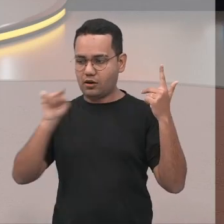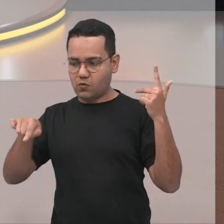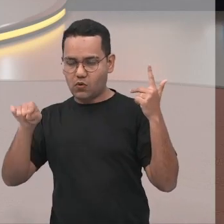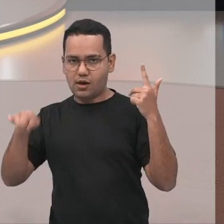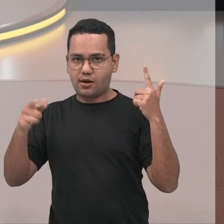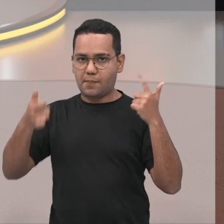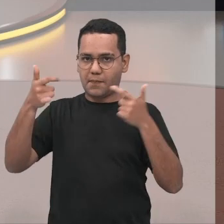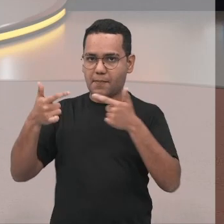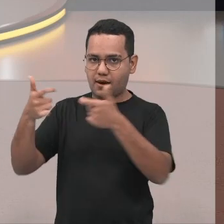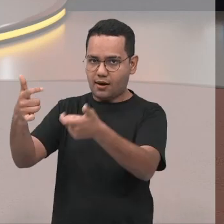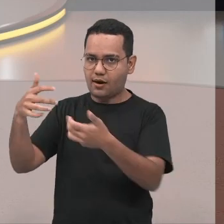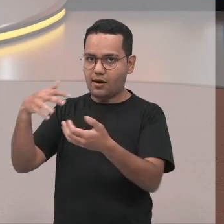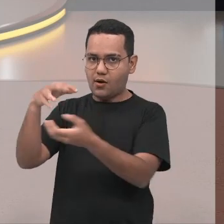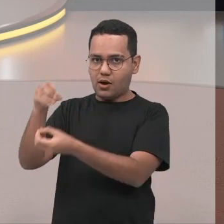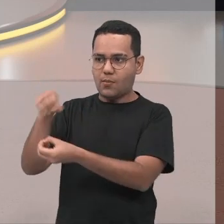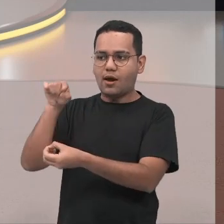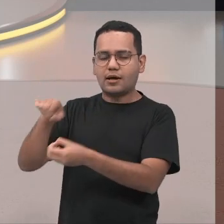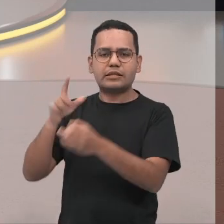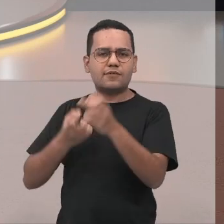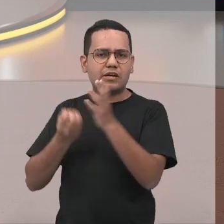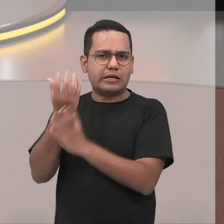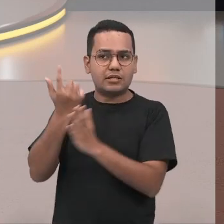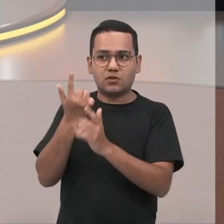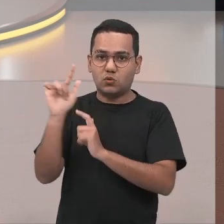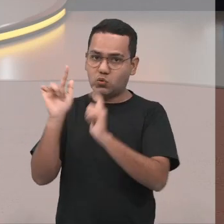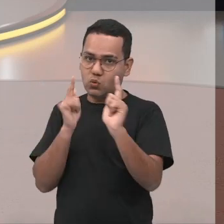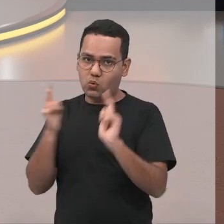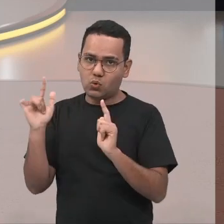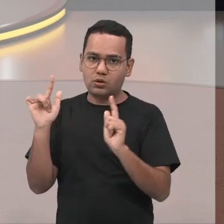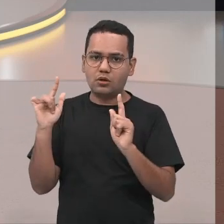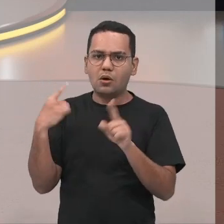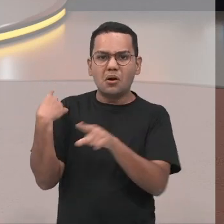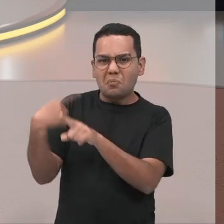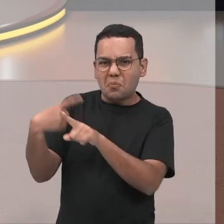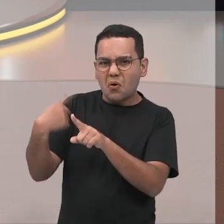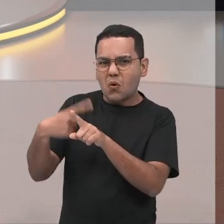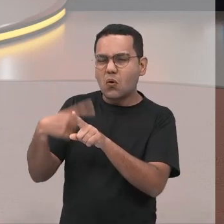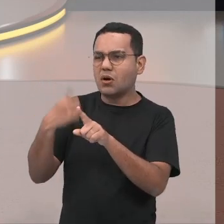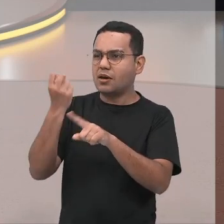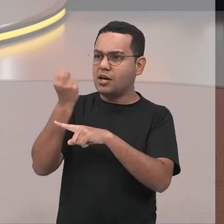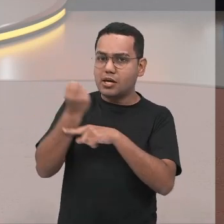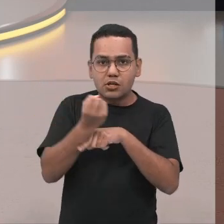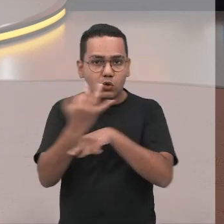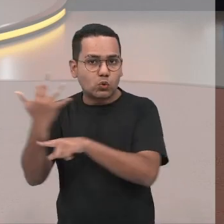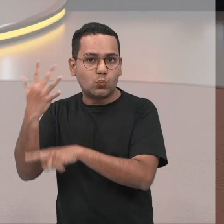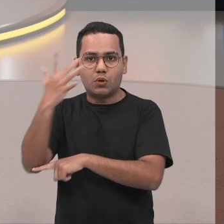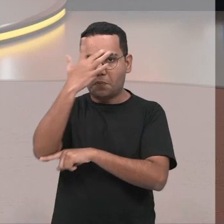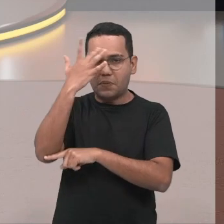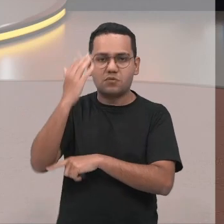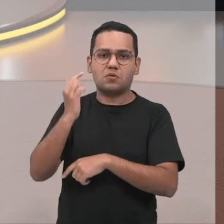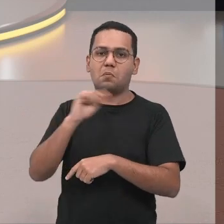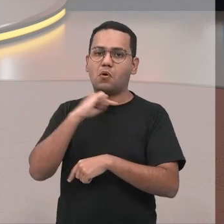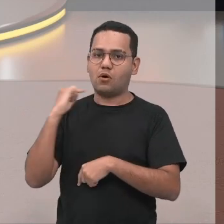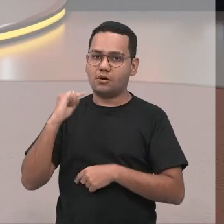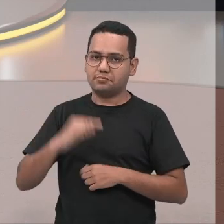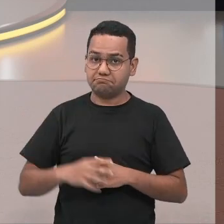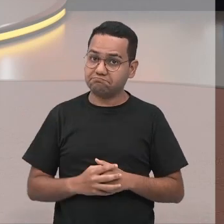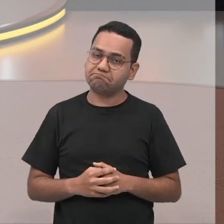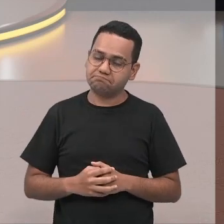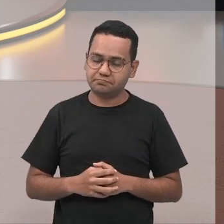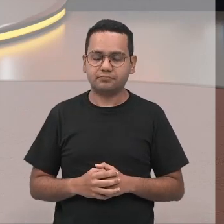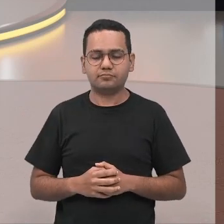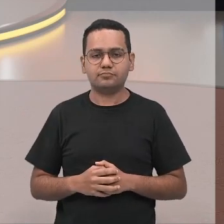o grande saldo trágico foram milhões de pessoas que perderam a vida nesse conflito. Vamos imaginar uma coisa, lá no